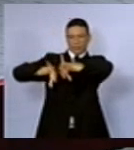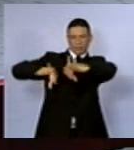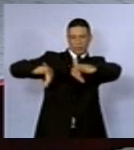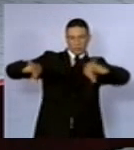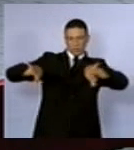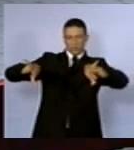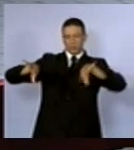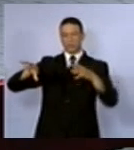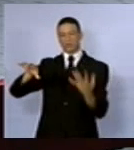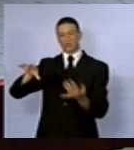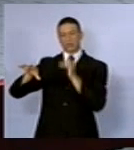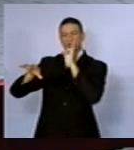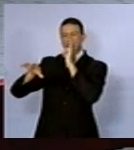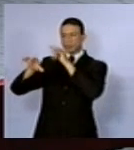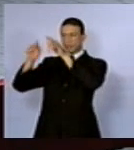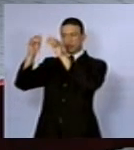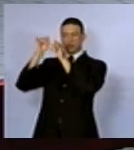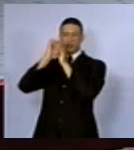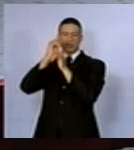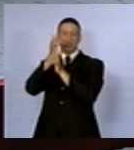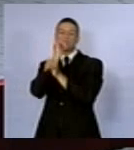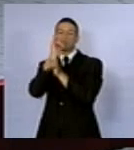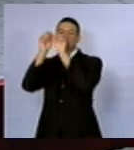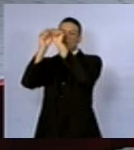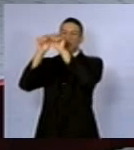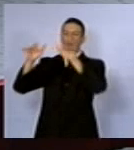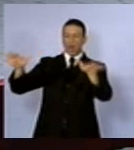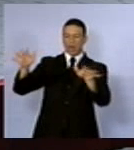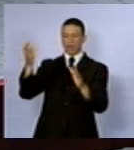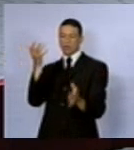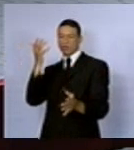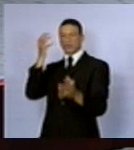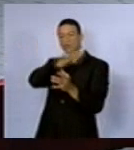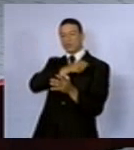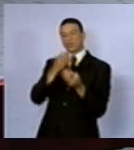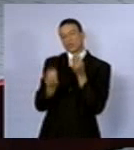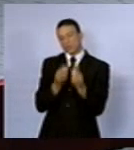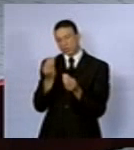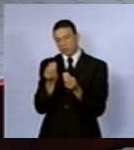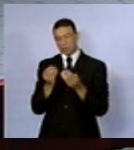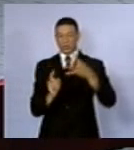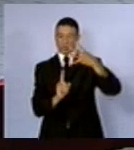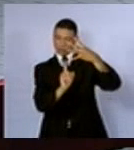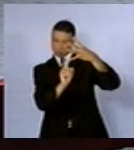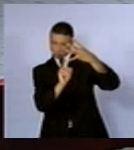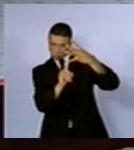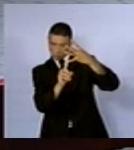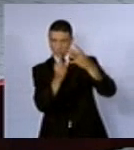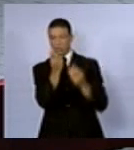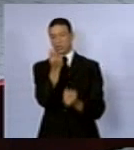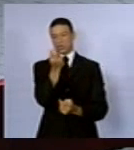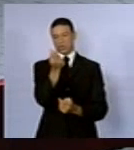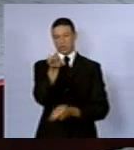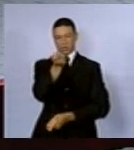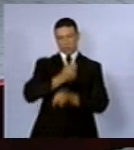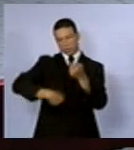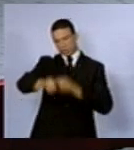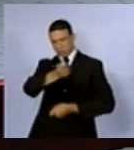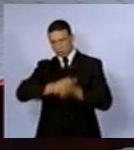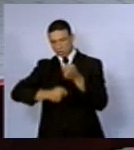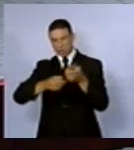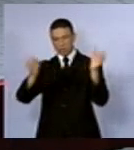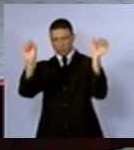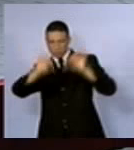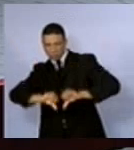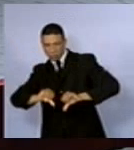ou diminuir esse campo magnético? E, por fim, qual é o impacto econômico que isso traz